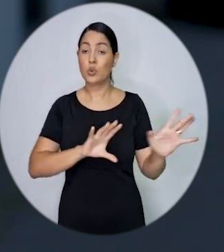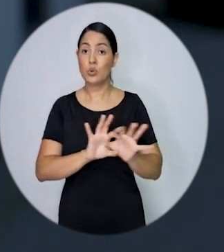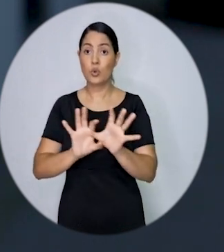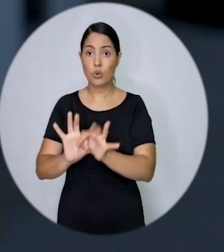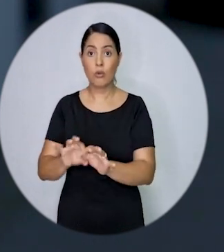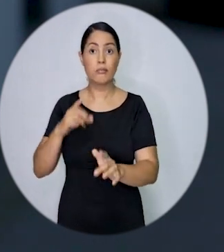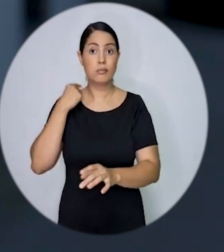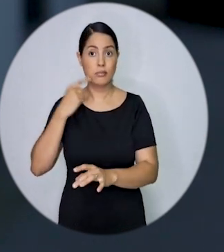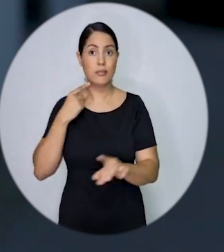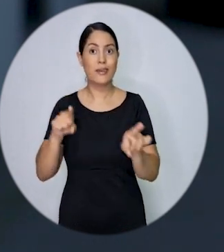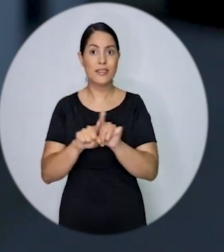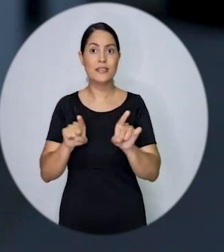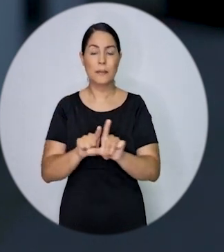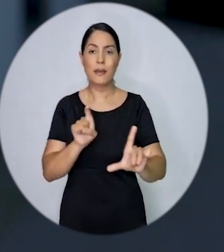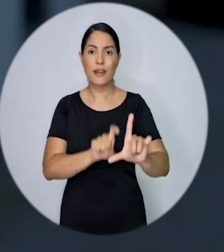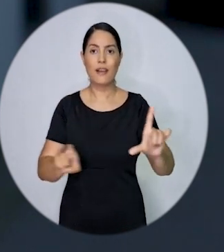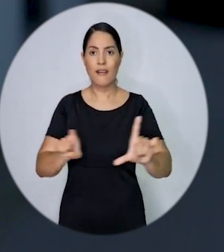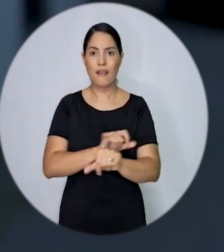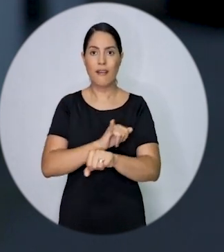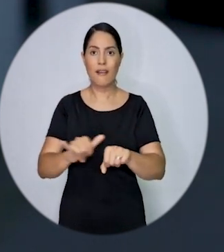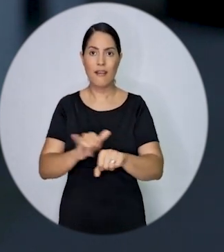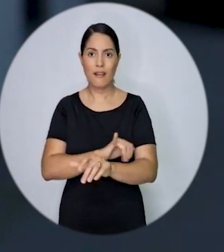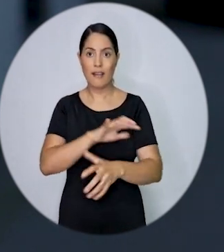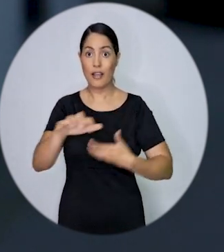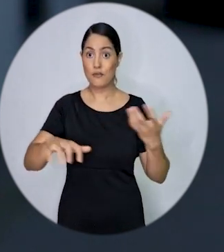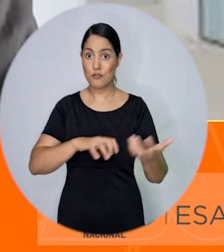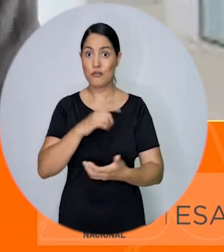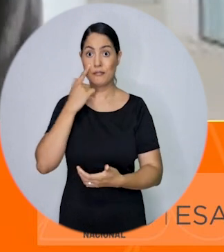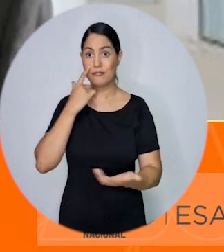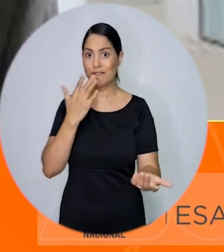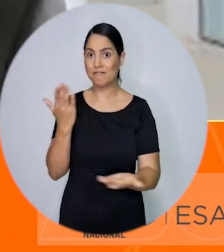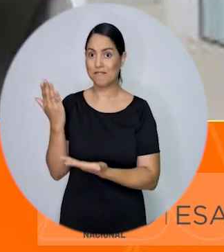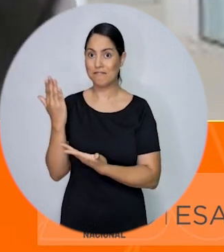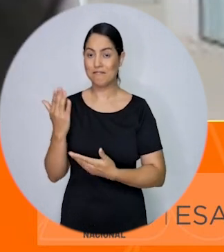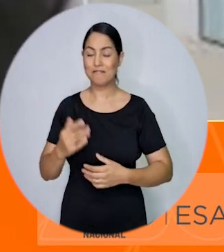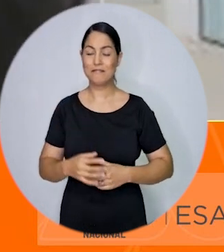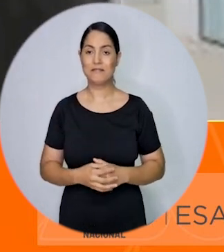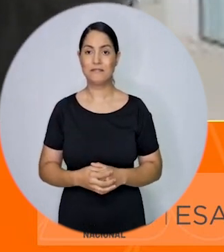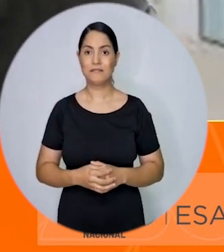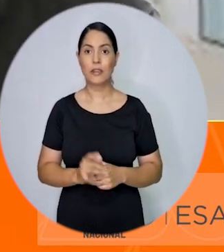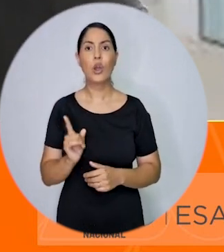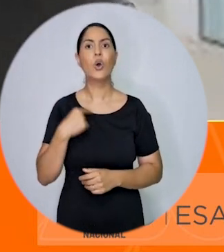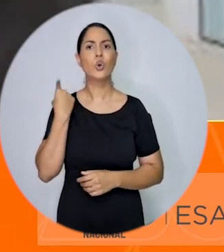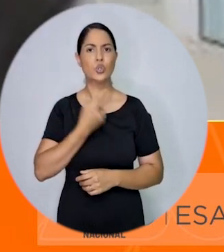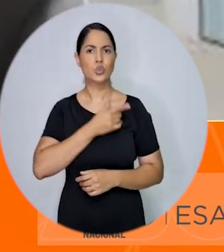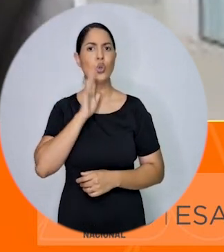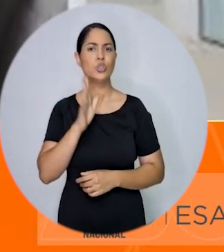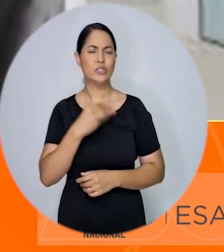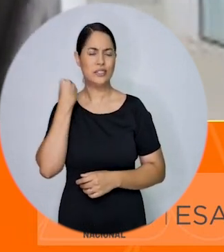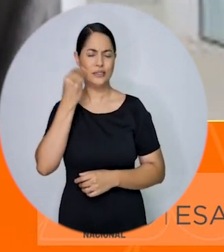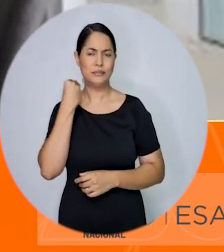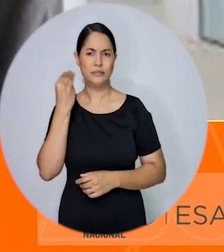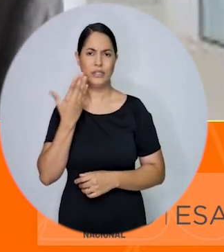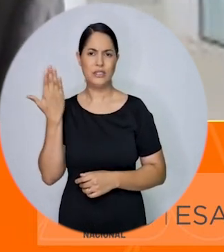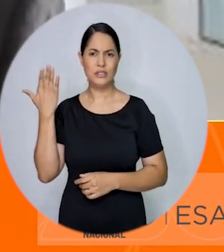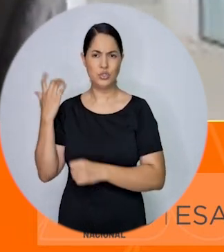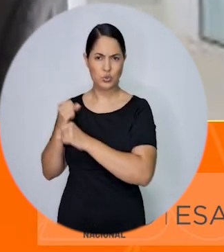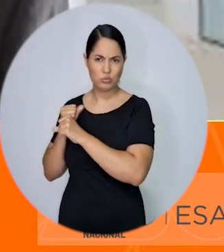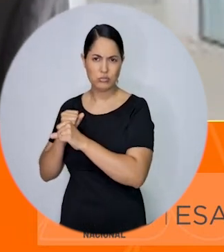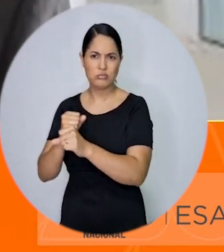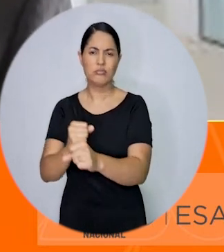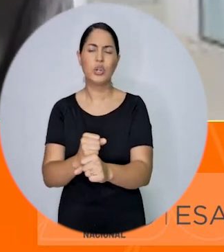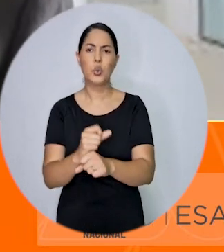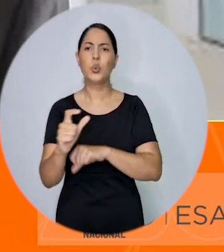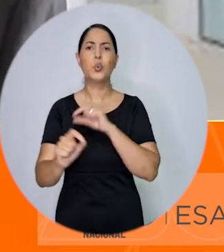empreendedorismo na advocacia e a revolução digital. Acompanhe. A gente tem vivenciado de muitos anos